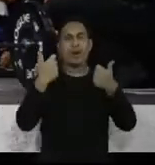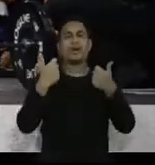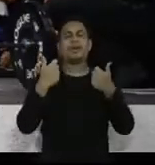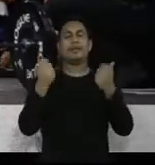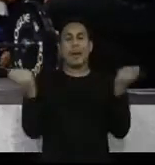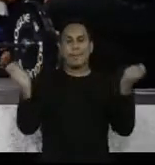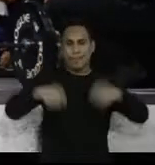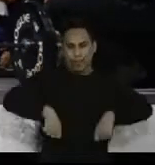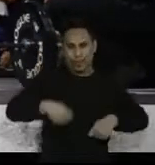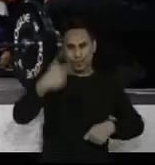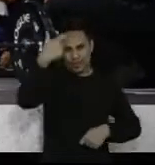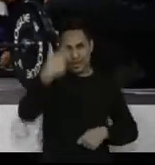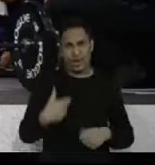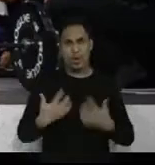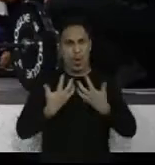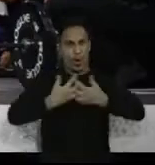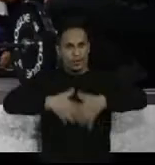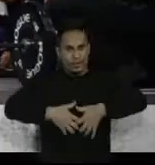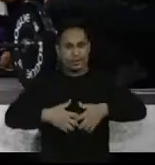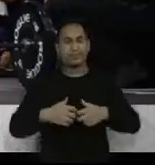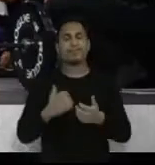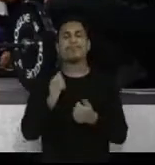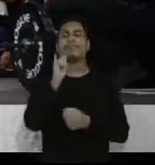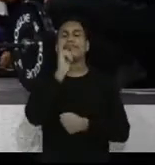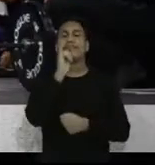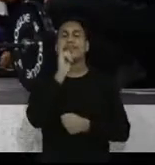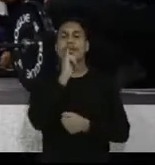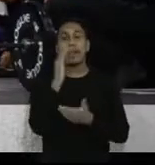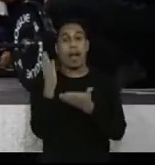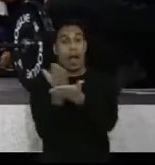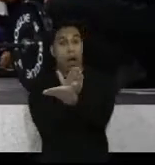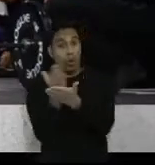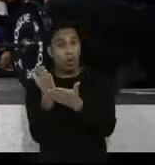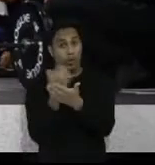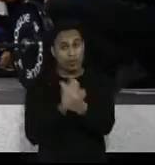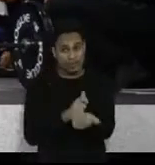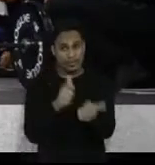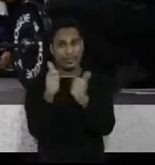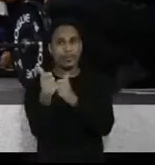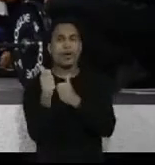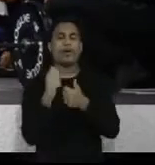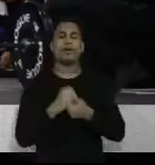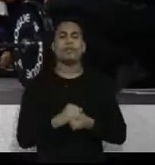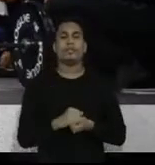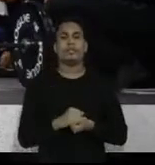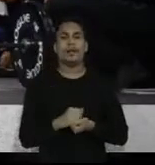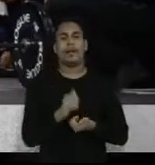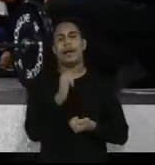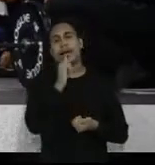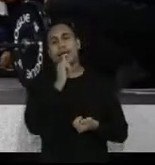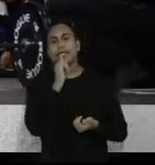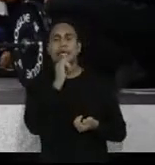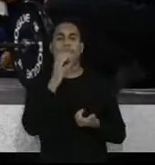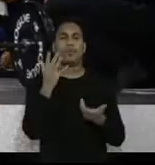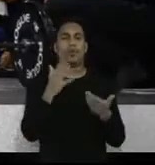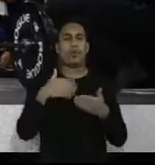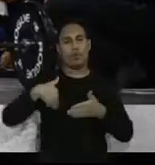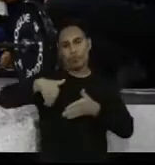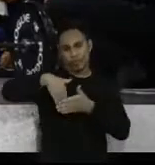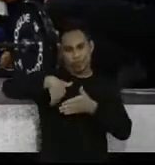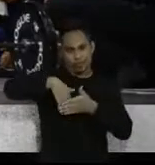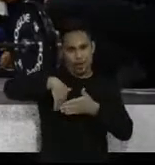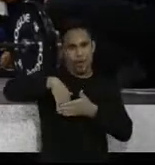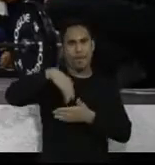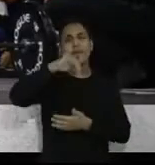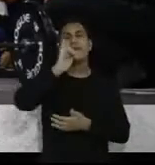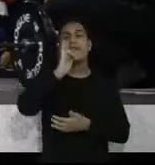alguns esportes, como um exemplo clássico, assim, o futebol, por exemplo. O futebol, claro que ele